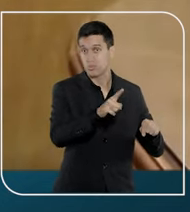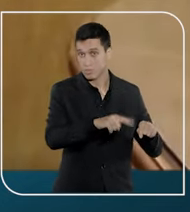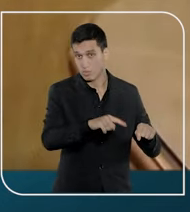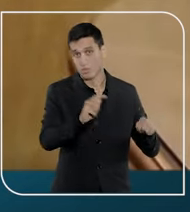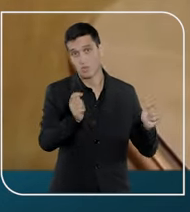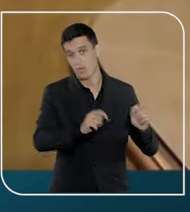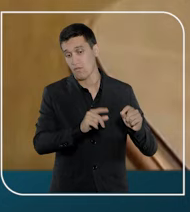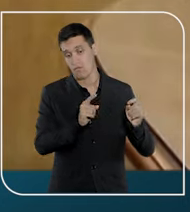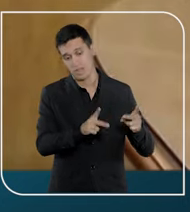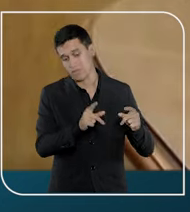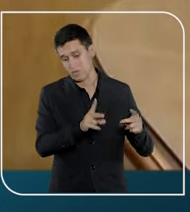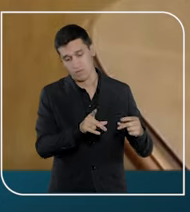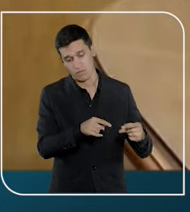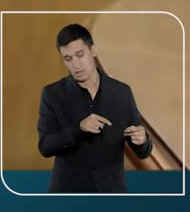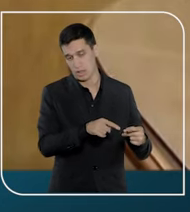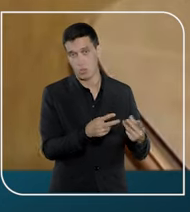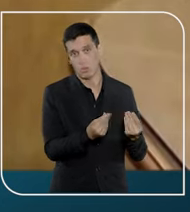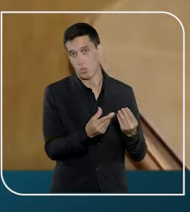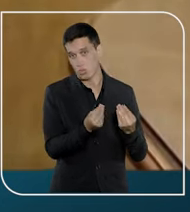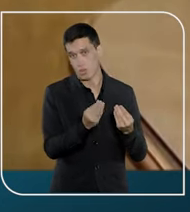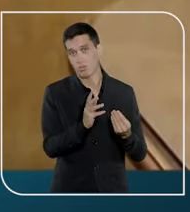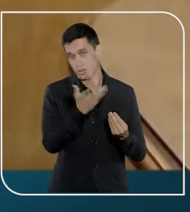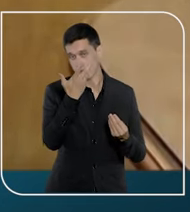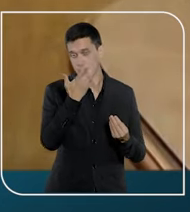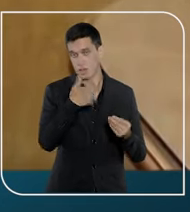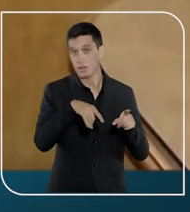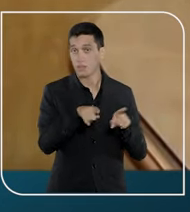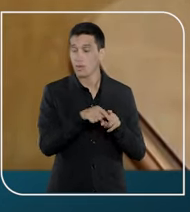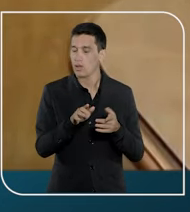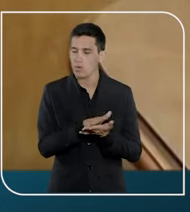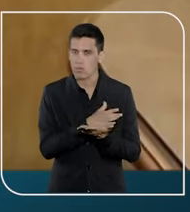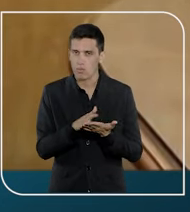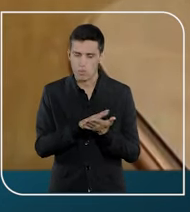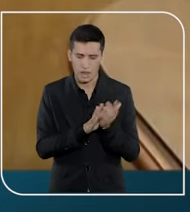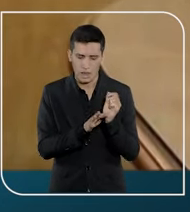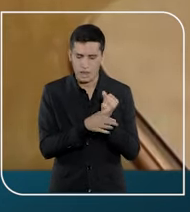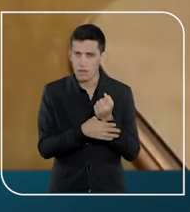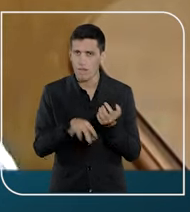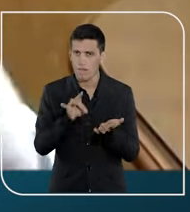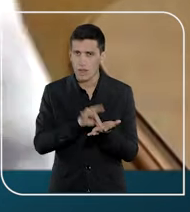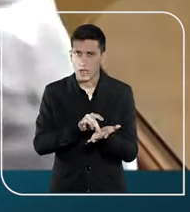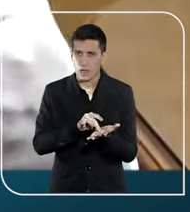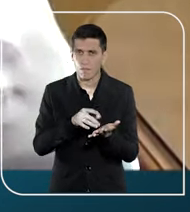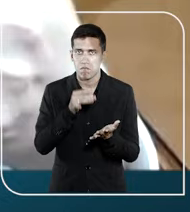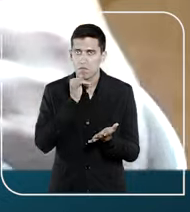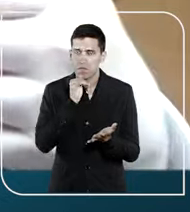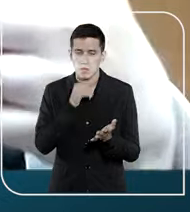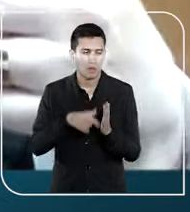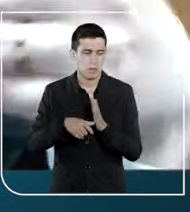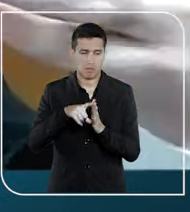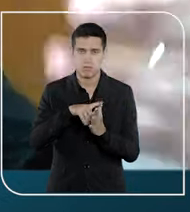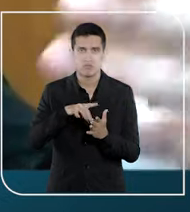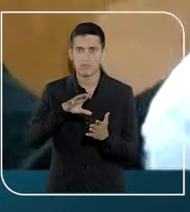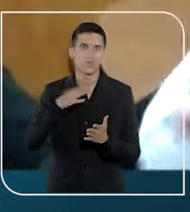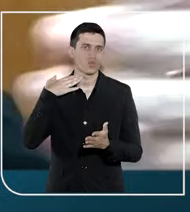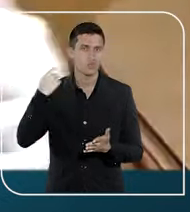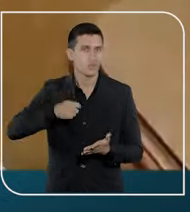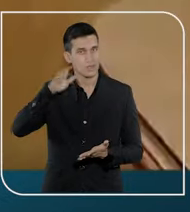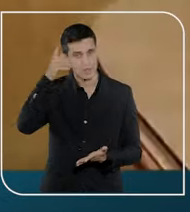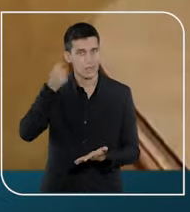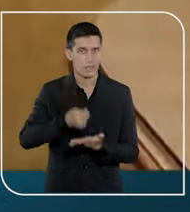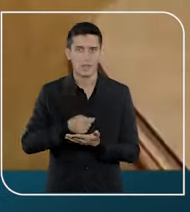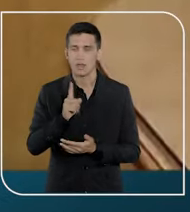com garantia real, mesmo que não tenha ação ajuizada ainda. Então, por exemplo, tem uma hipoteca